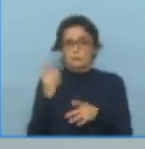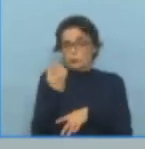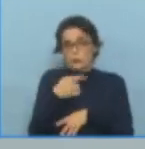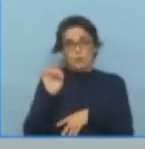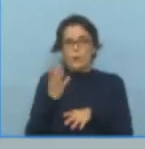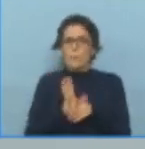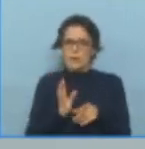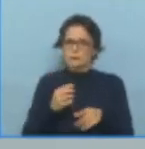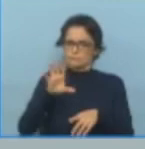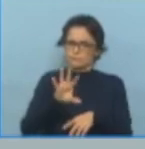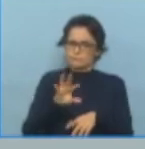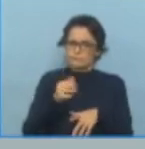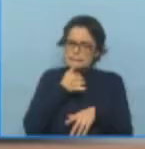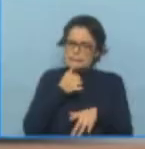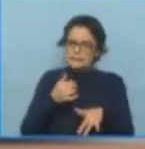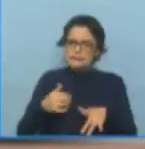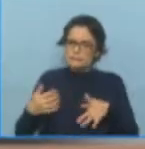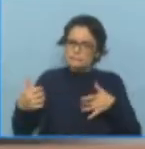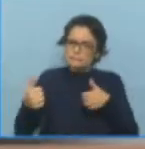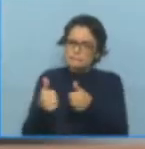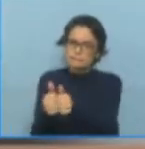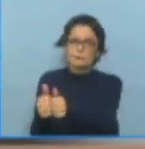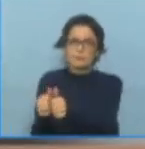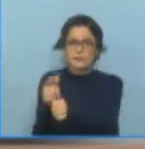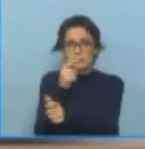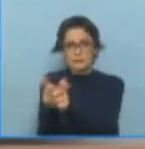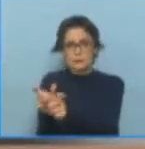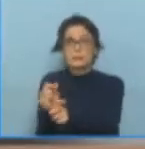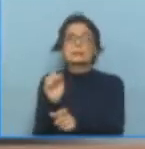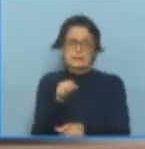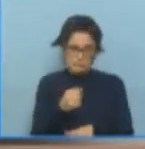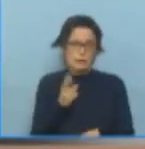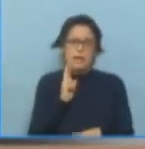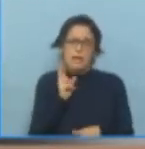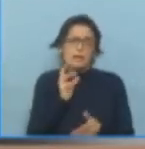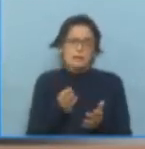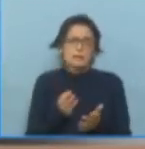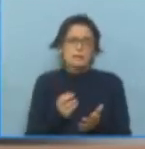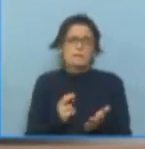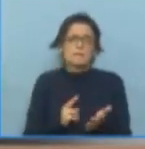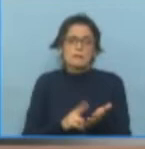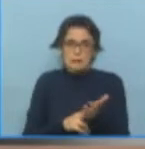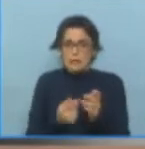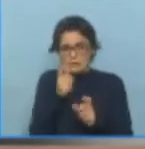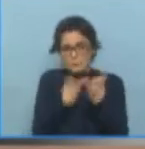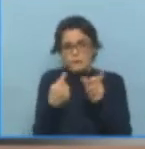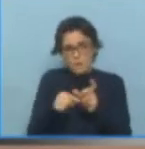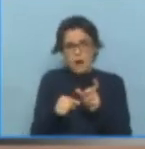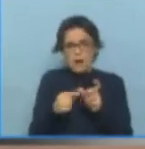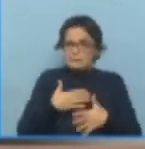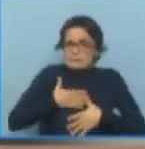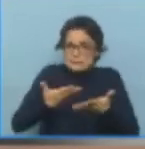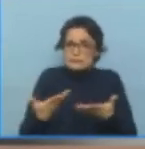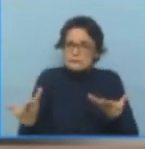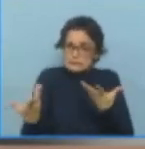pessoas. Sim, há pessoas que estão disponíveis para ir. Há pessoas que, de facto, e querem fazer esse caminho. Mas,